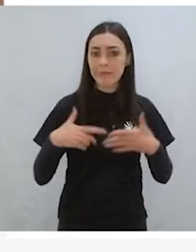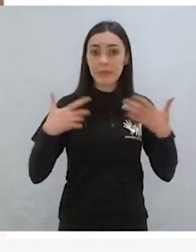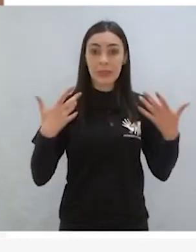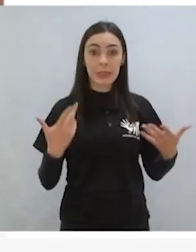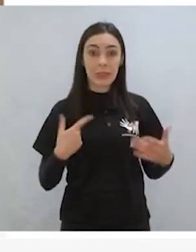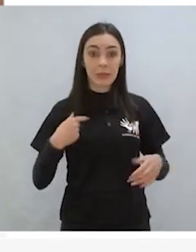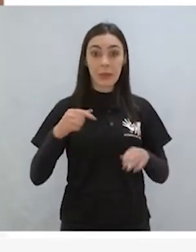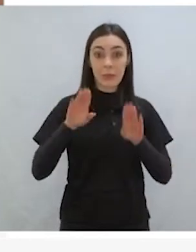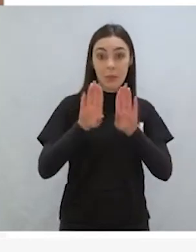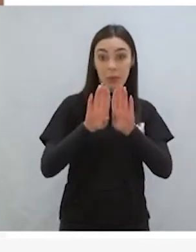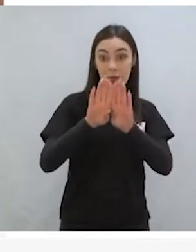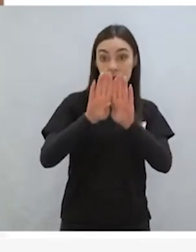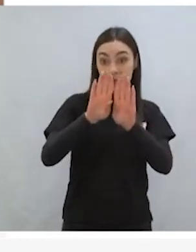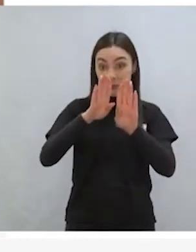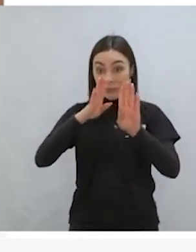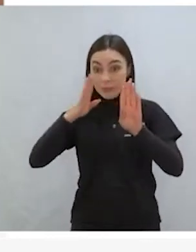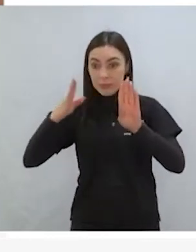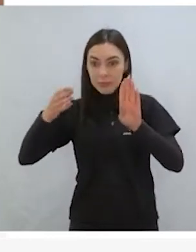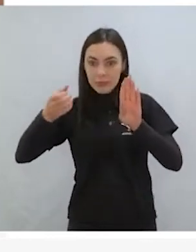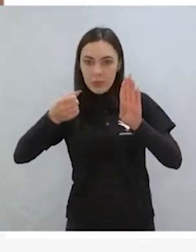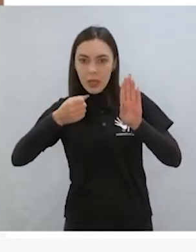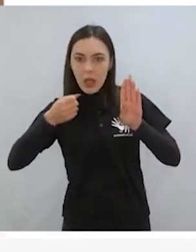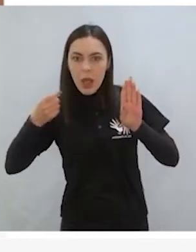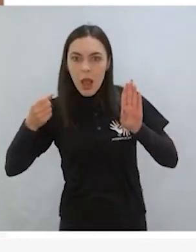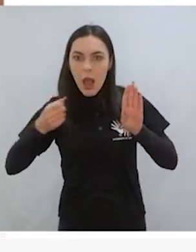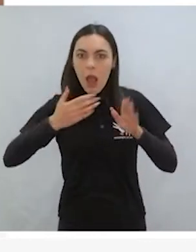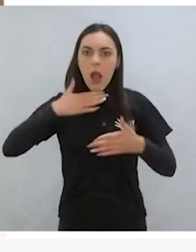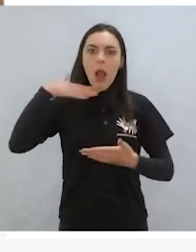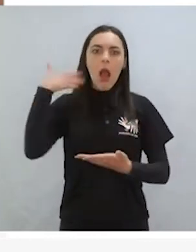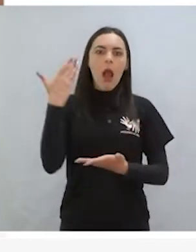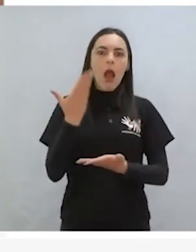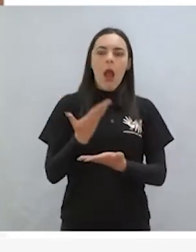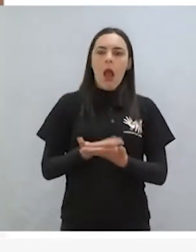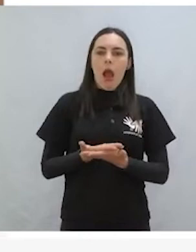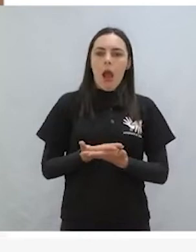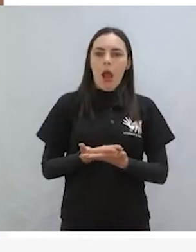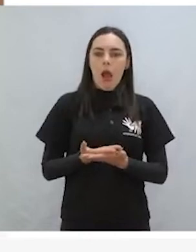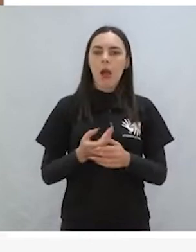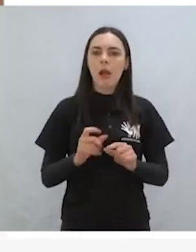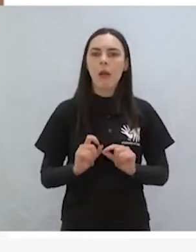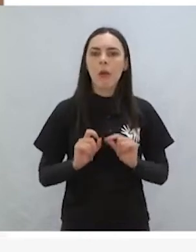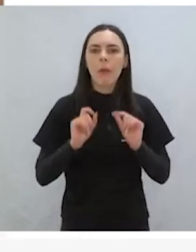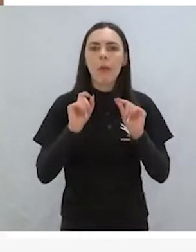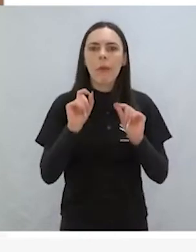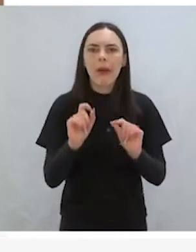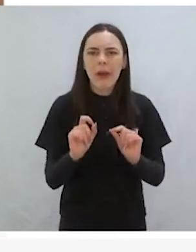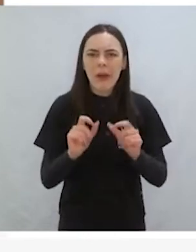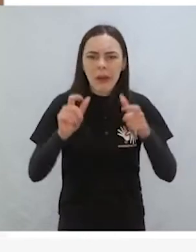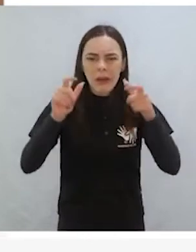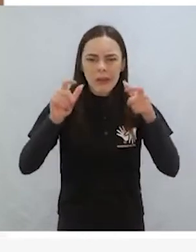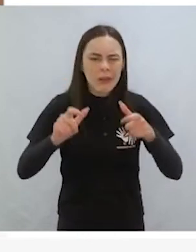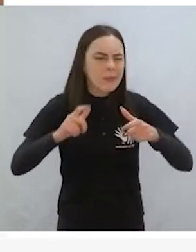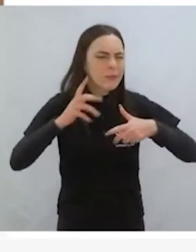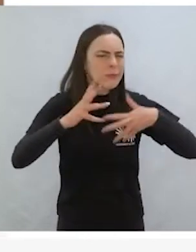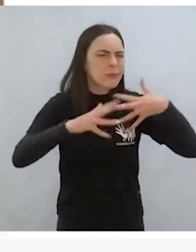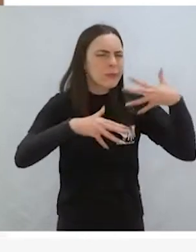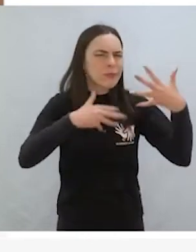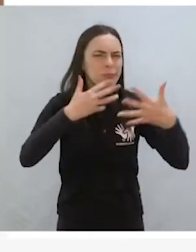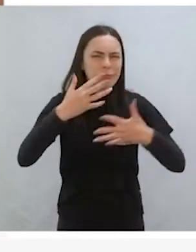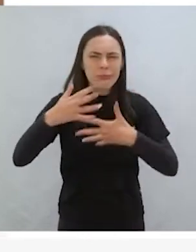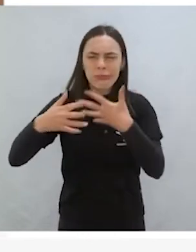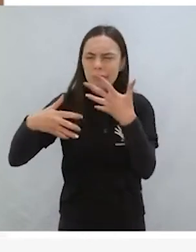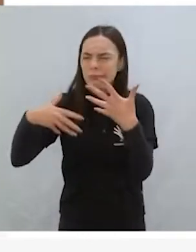então, quando abriu a porta do sótão, quase caiu para trás. Ele estava